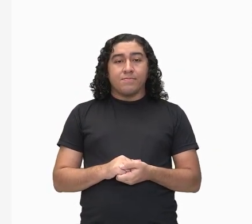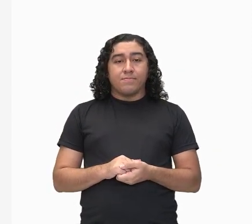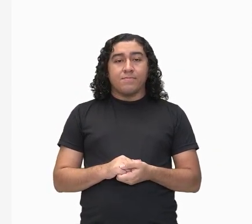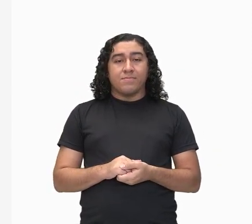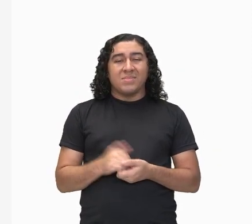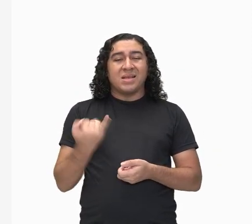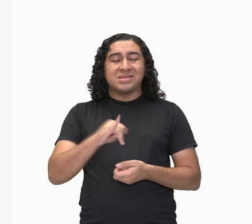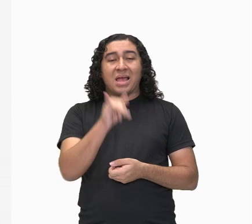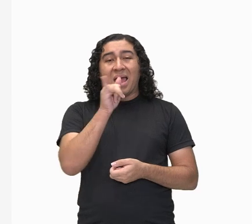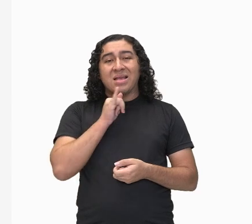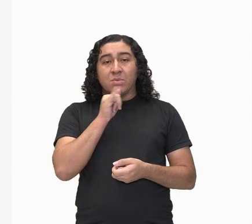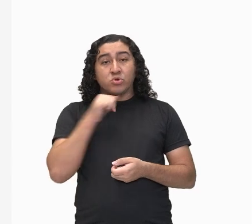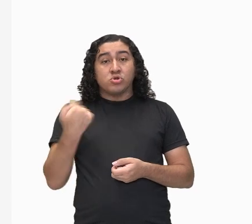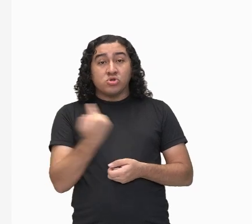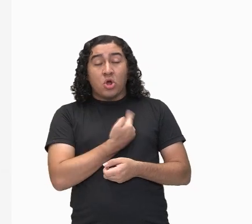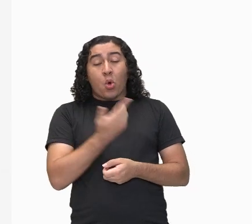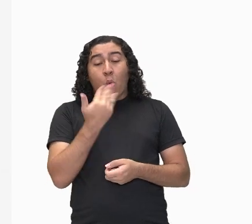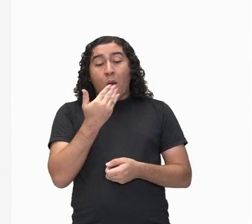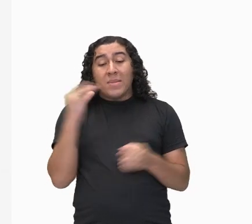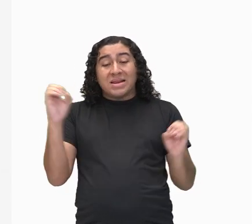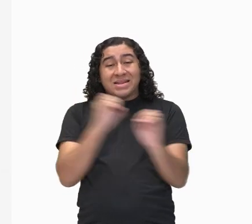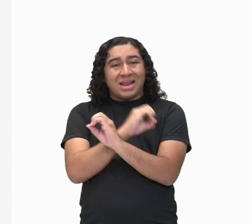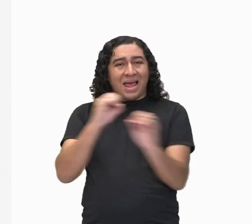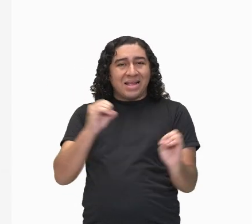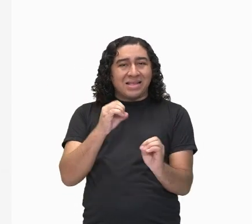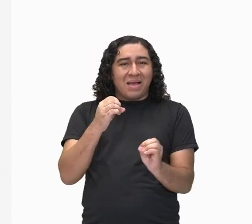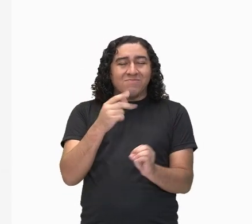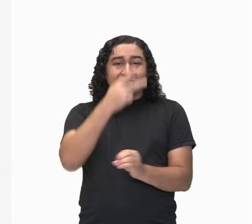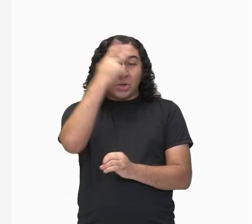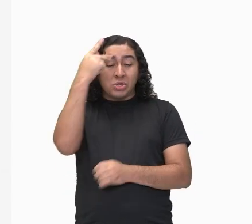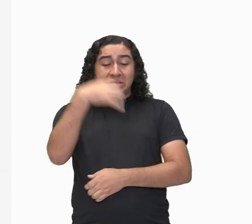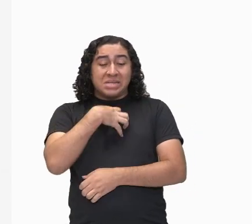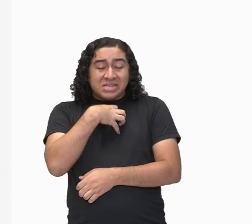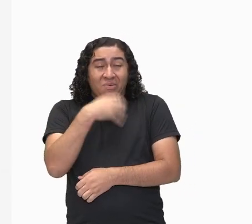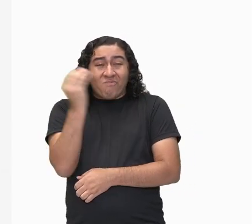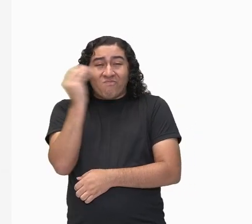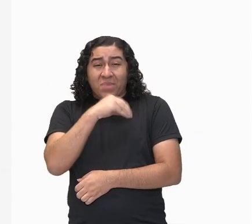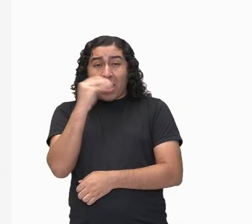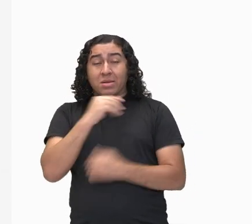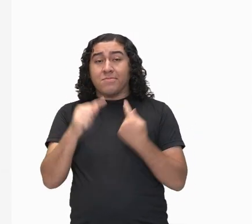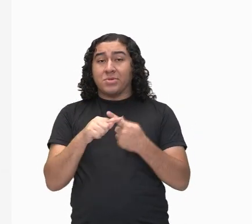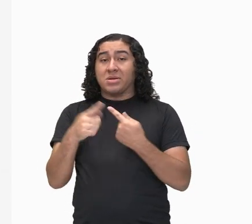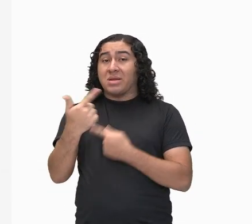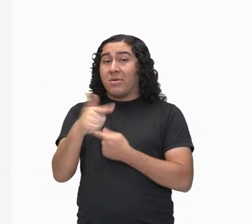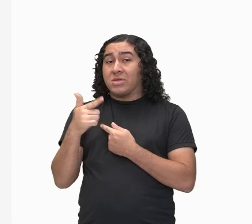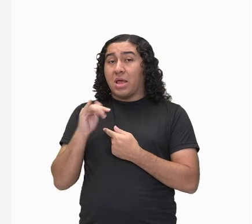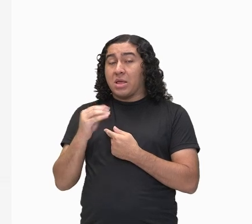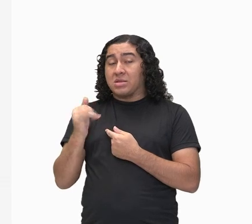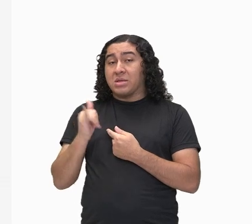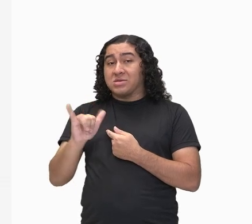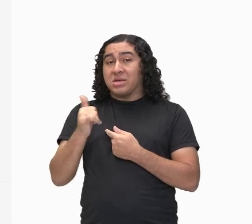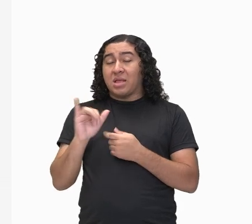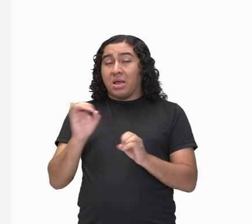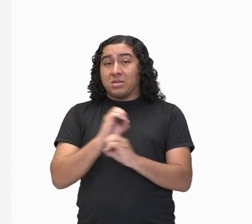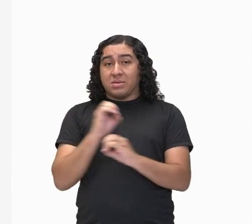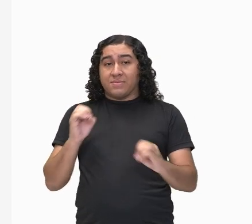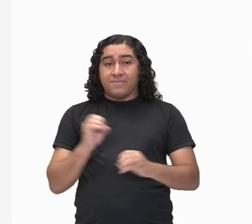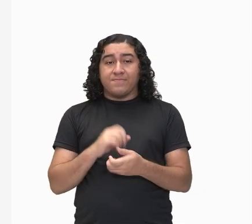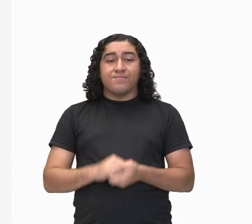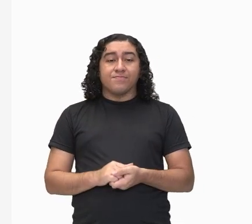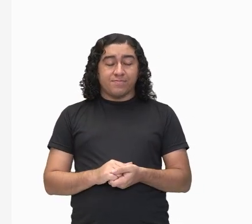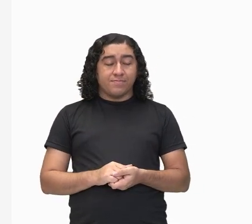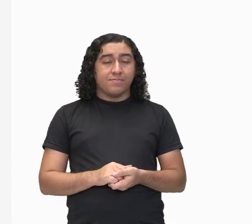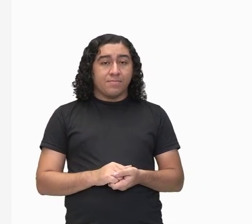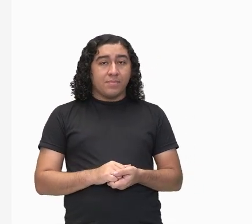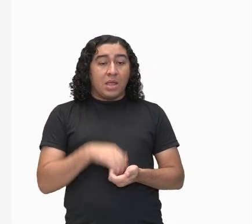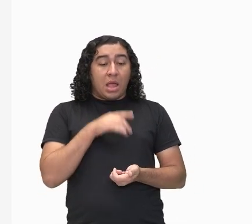gente não consumir um alimento, a gente fica fraco porque a gente fica sem energia, né? Então, as fontes energéticas para os seres